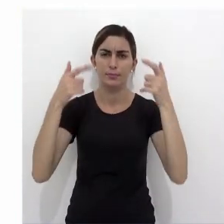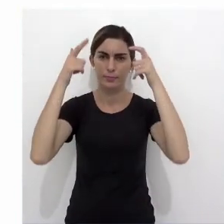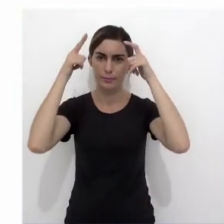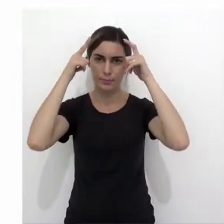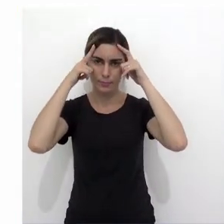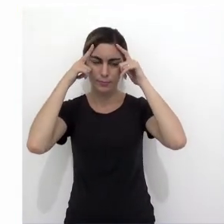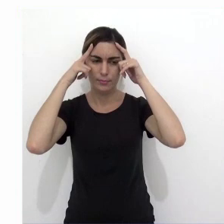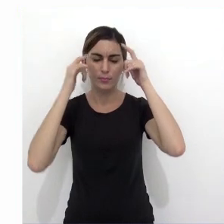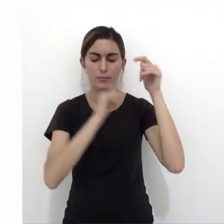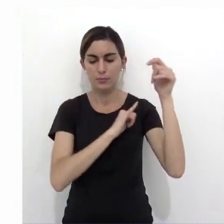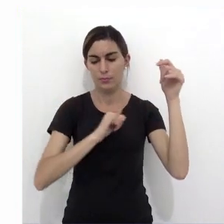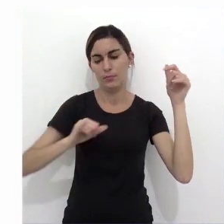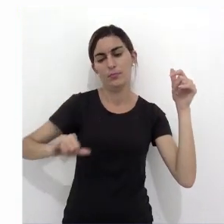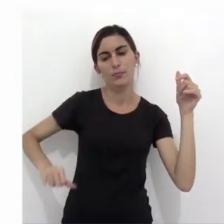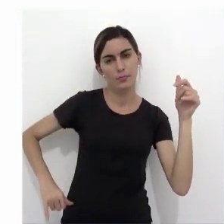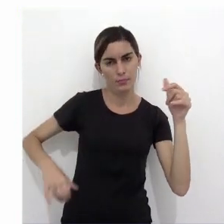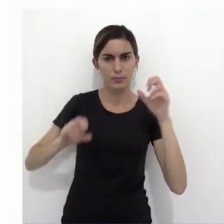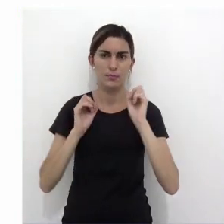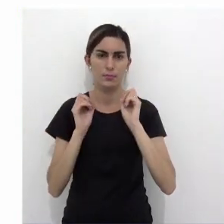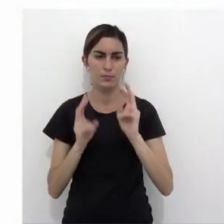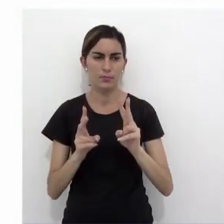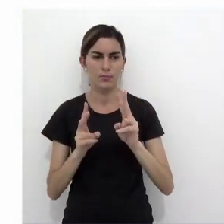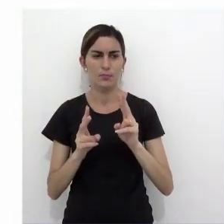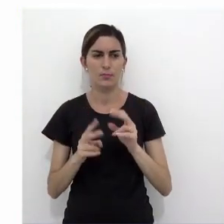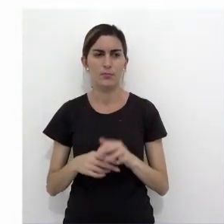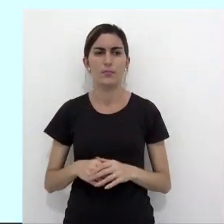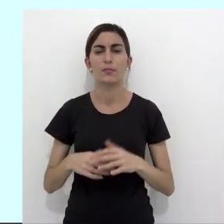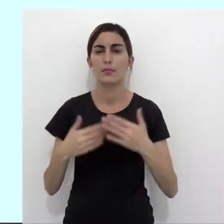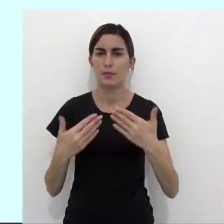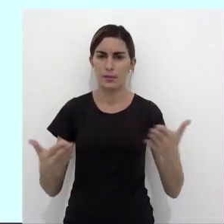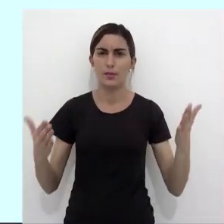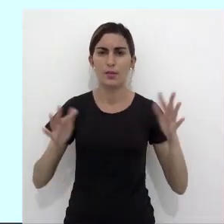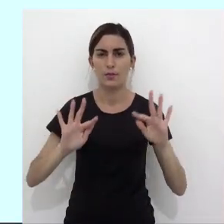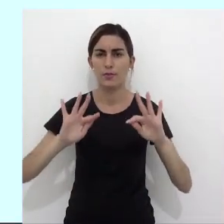aí, né, o imperador, ok?